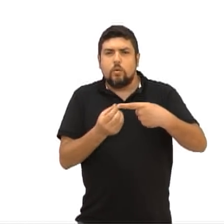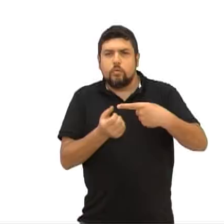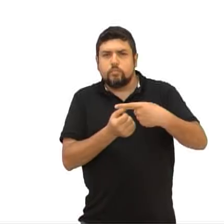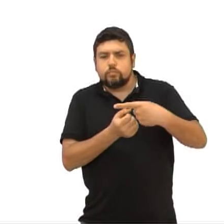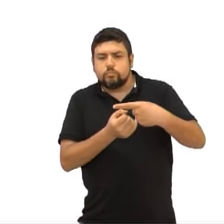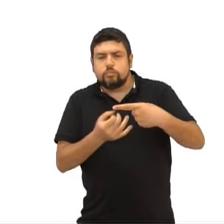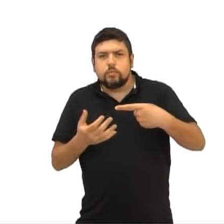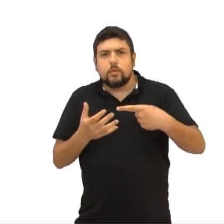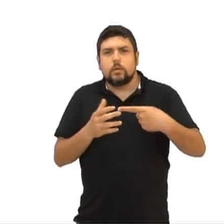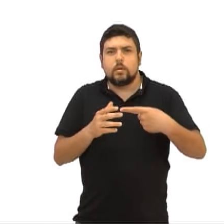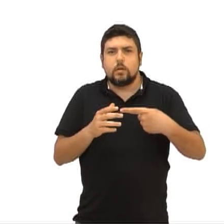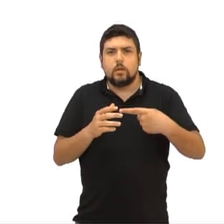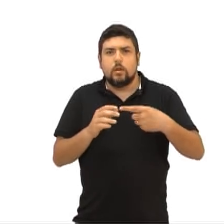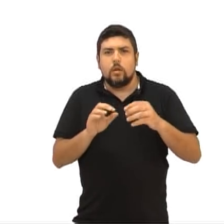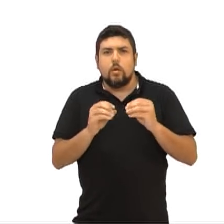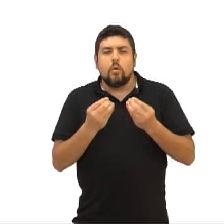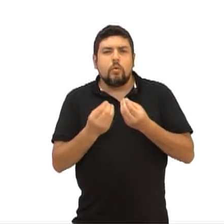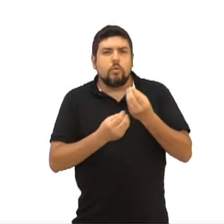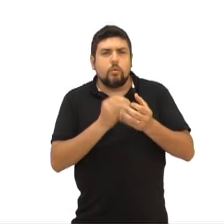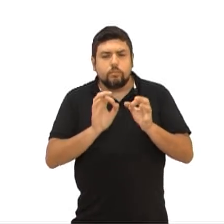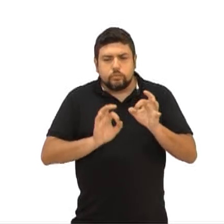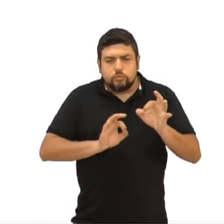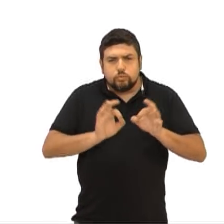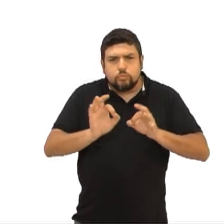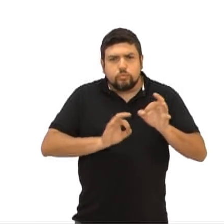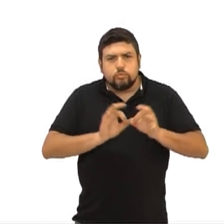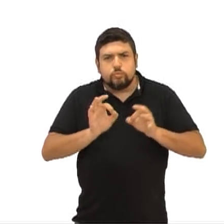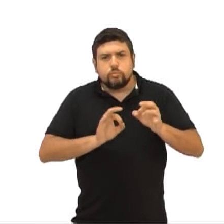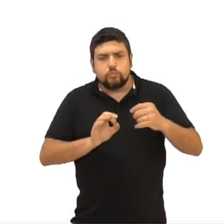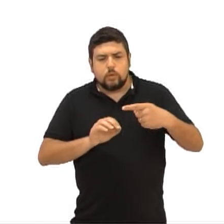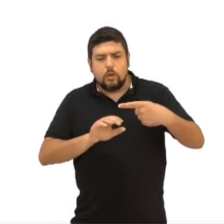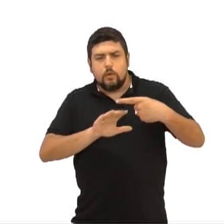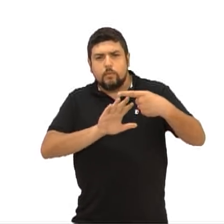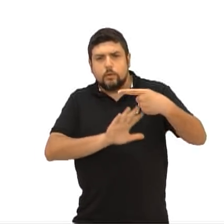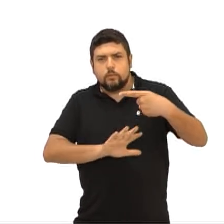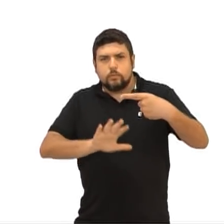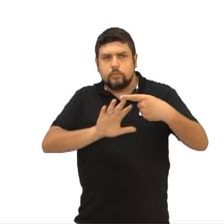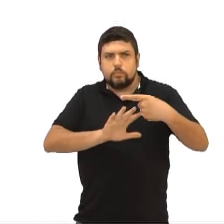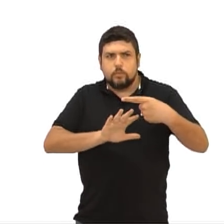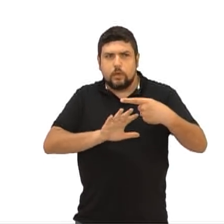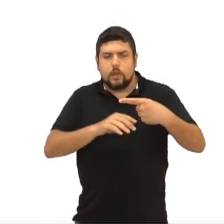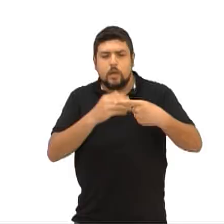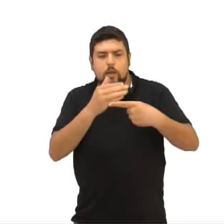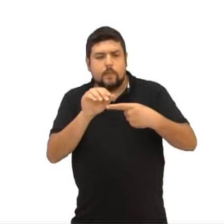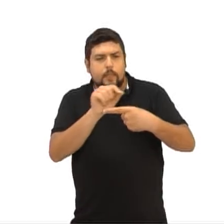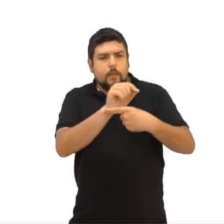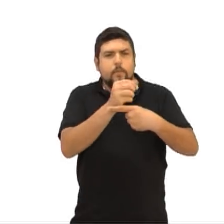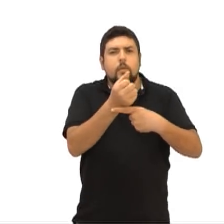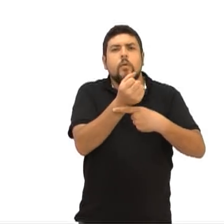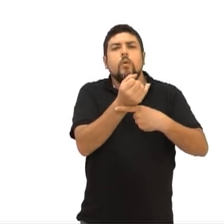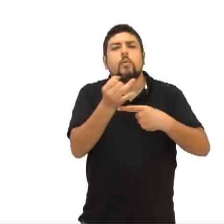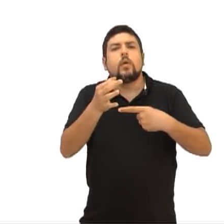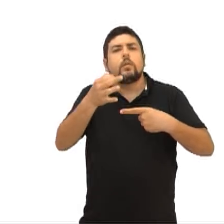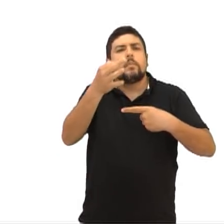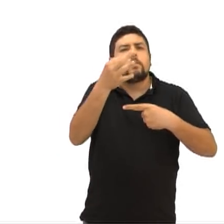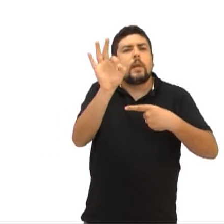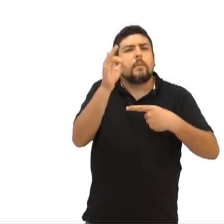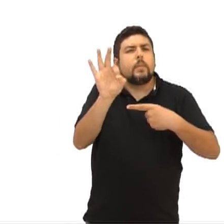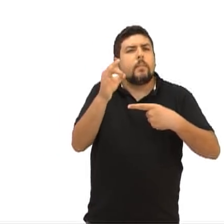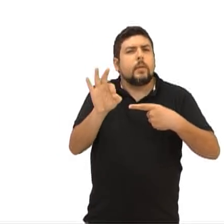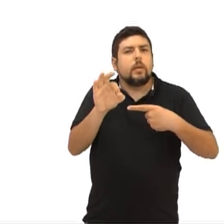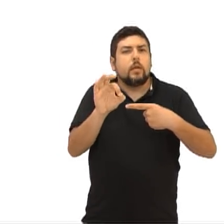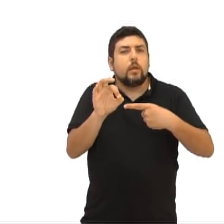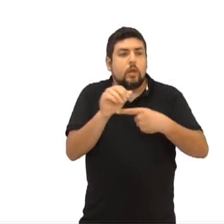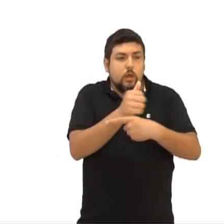classificar, você vai ordenar ela ou representar ela no número de acertos, que seriam 15, e o total